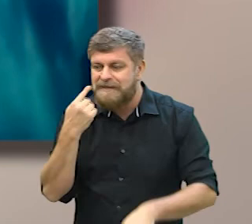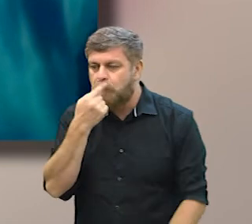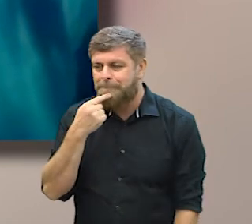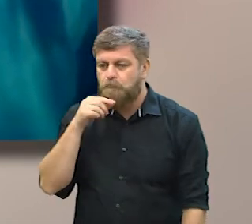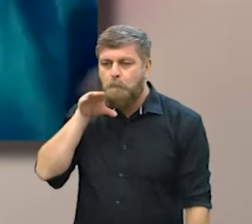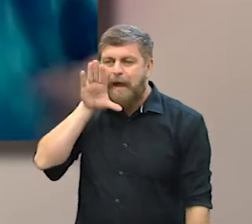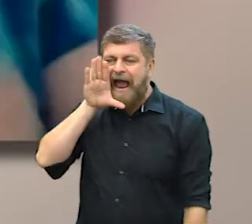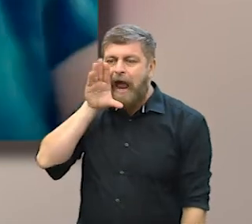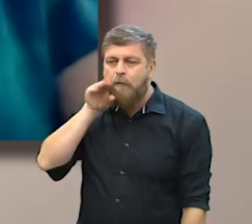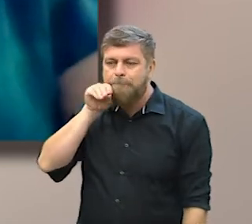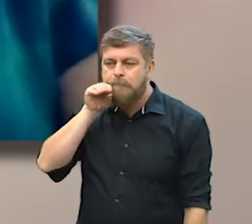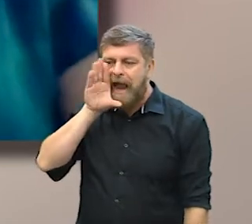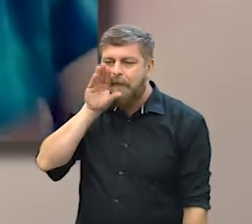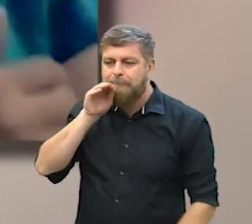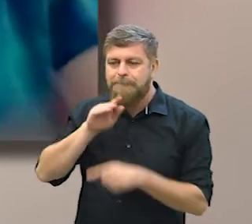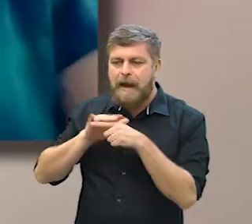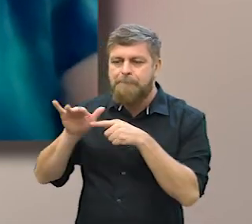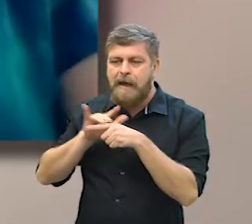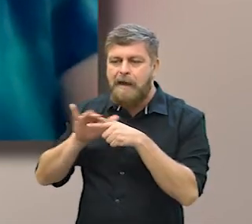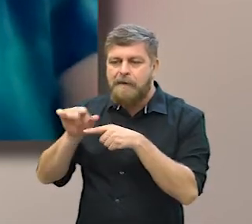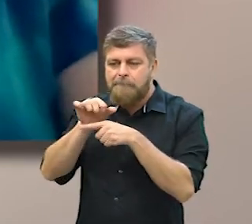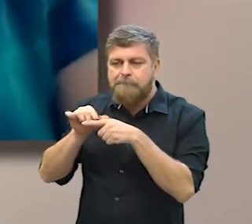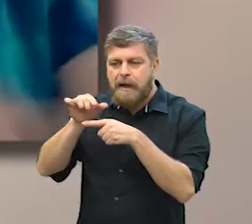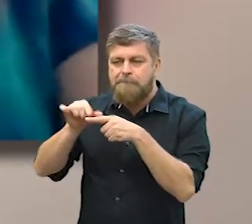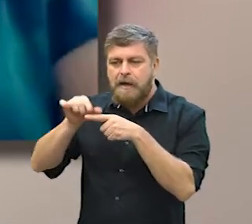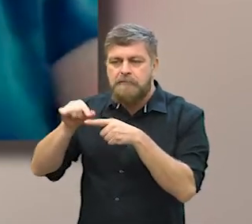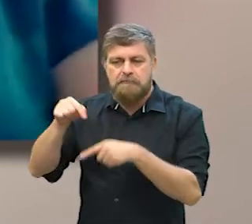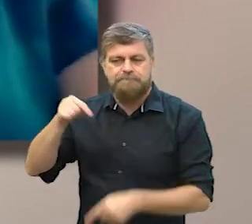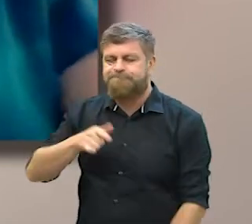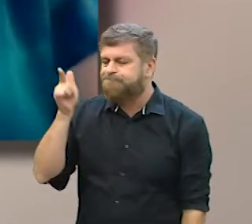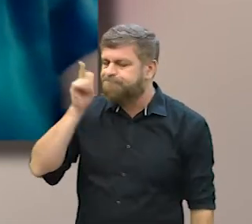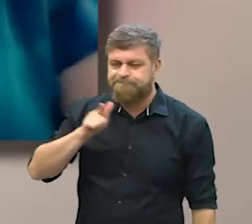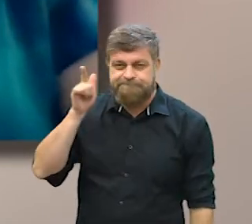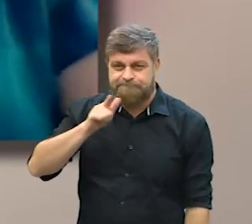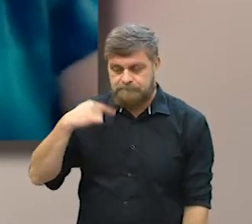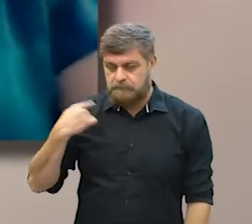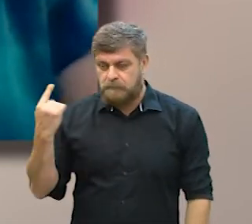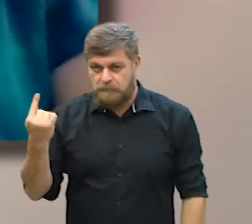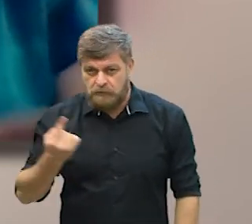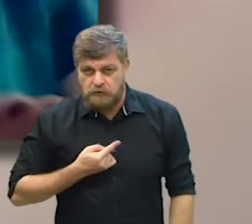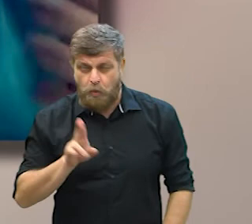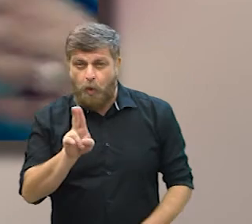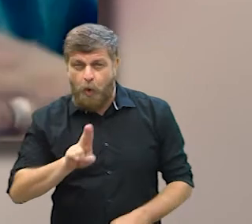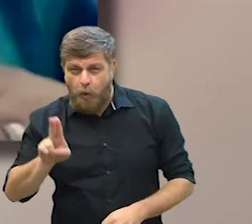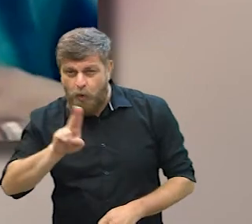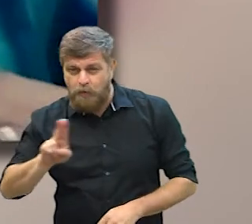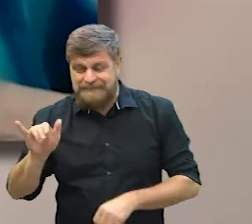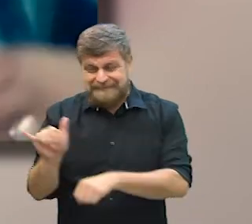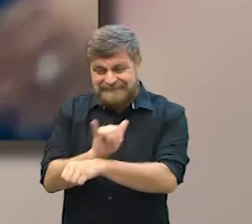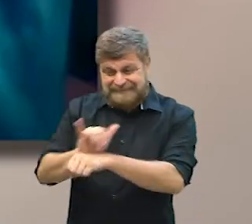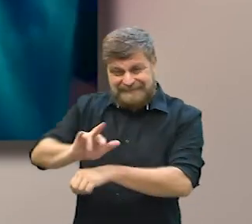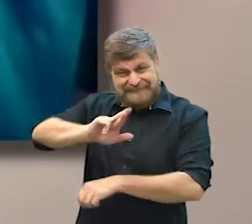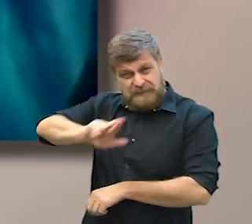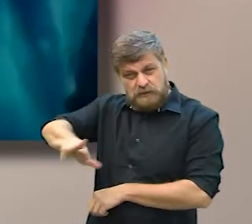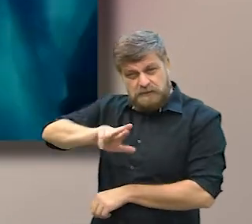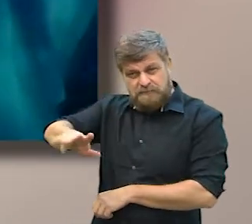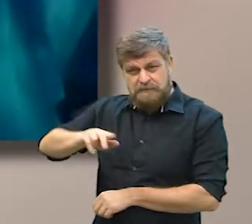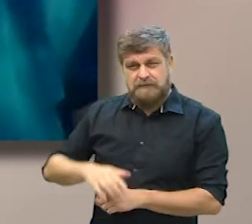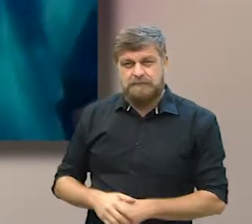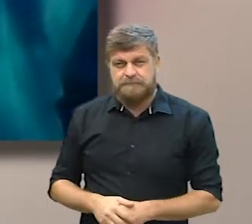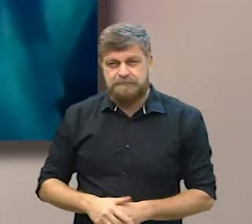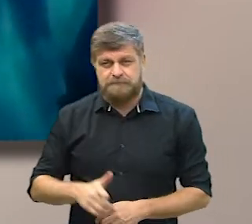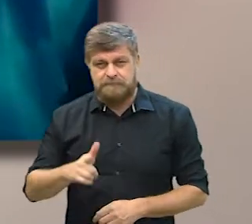motora oral para articular os fonemas da nossa língua. Então, aí que nós vamos usar de um